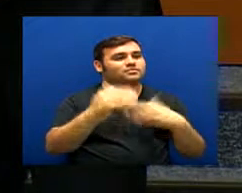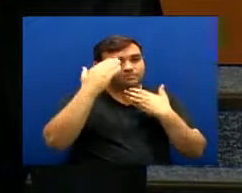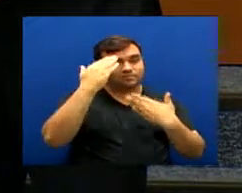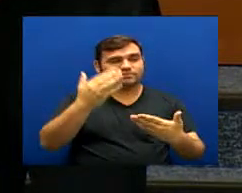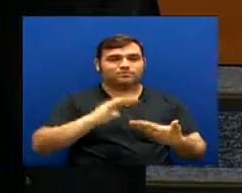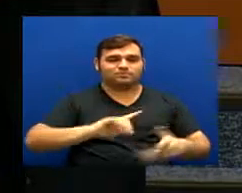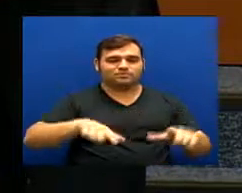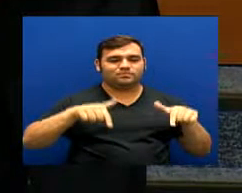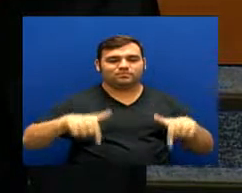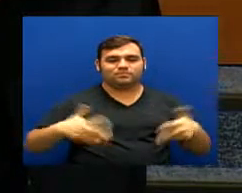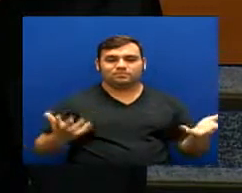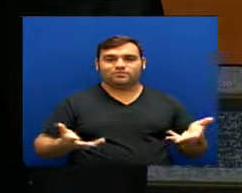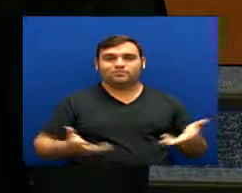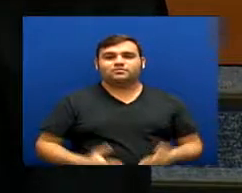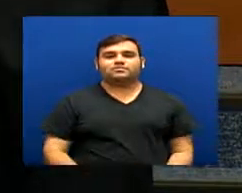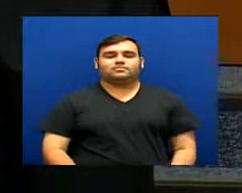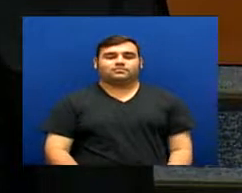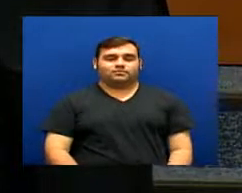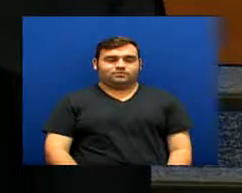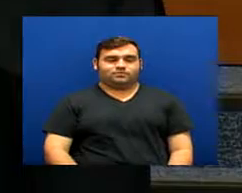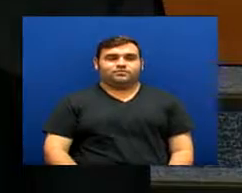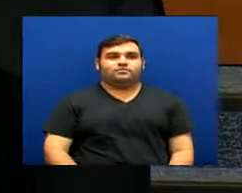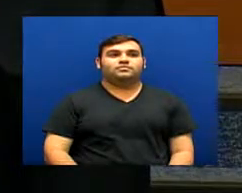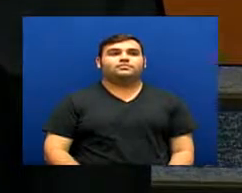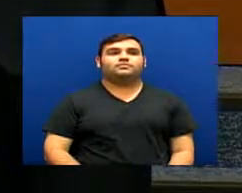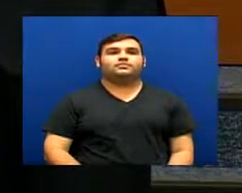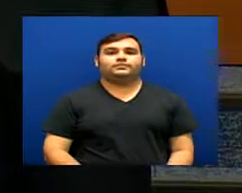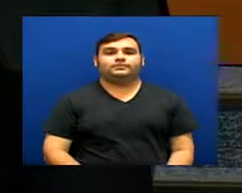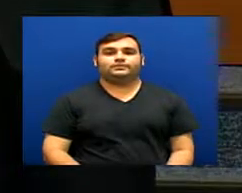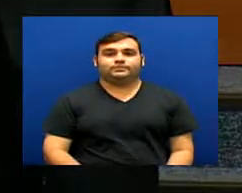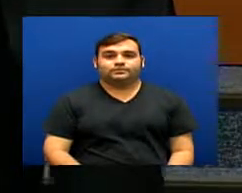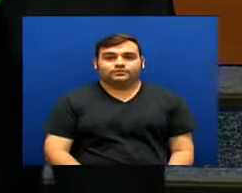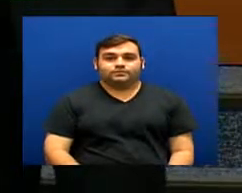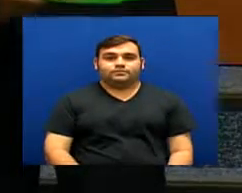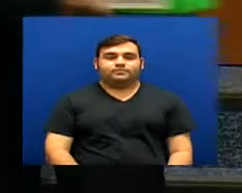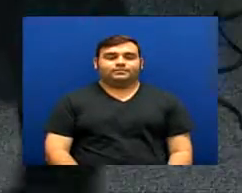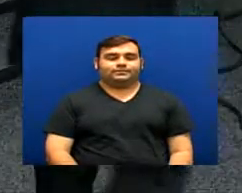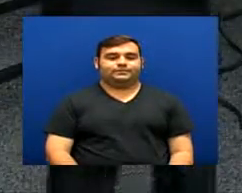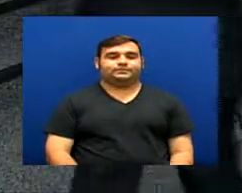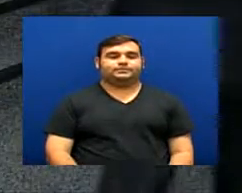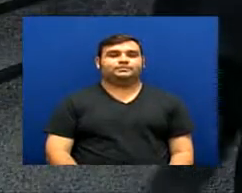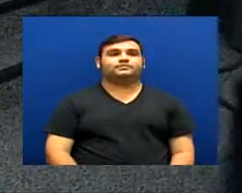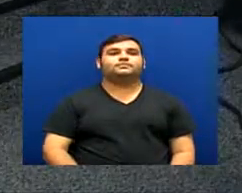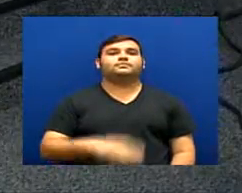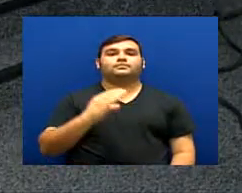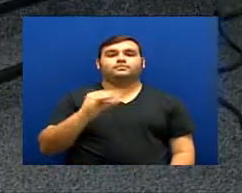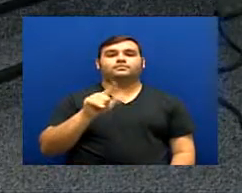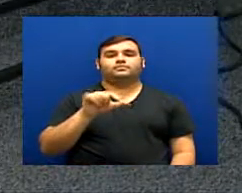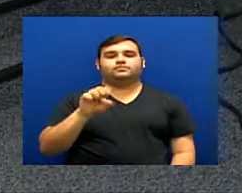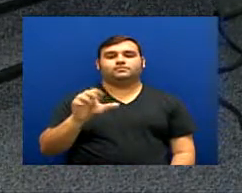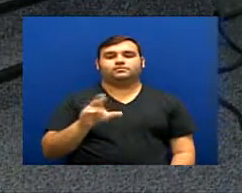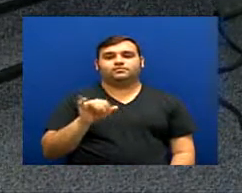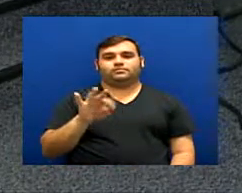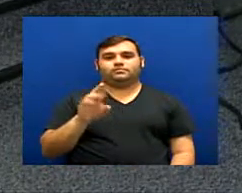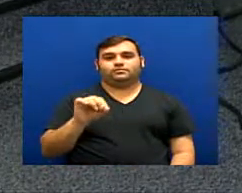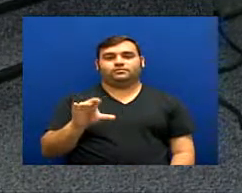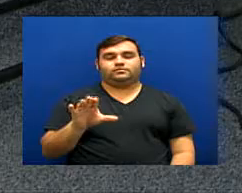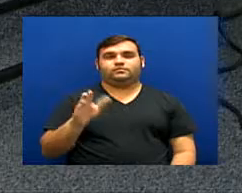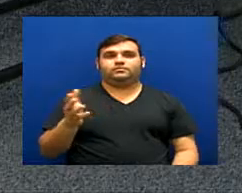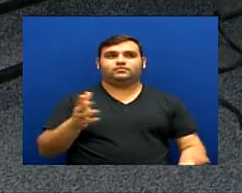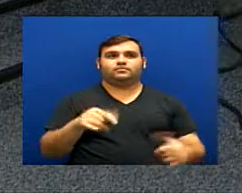quase 1000 alunos, todos rezam. Até a terceira série do ensino médio. E a